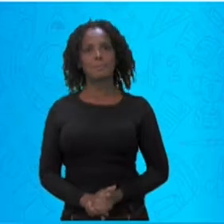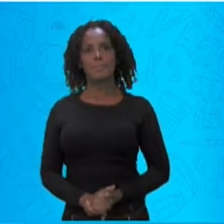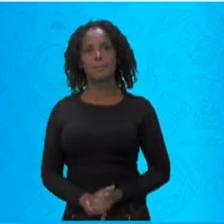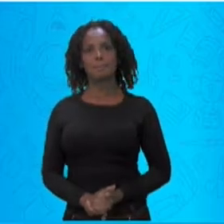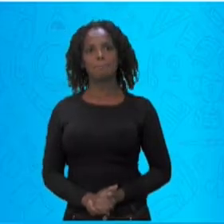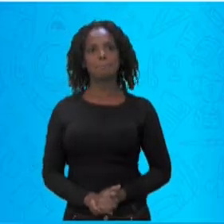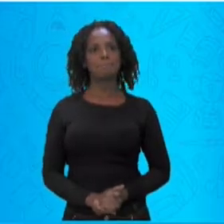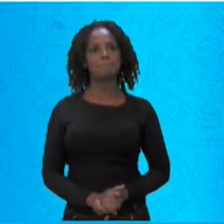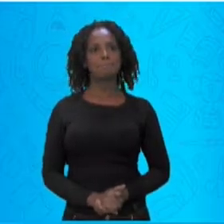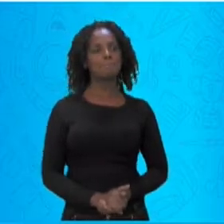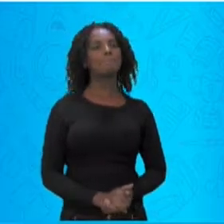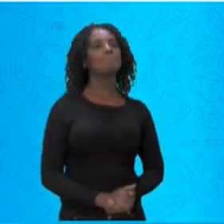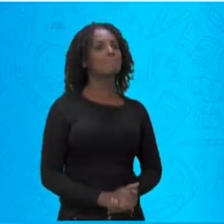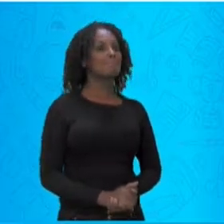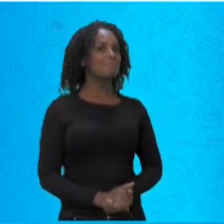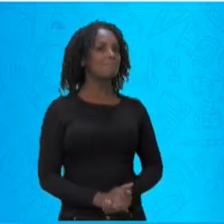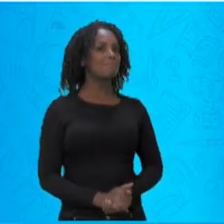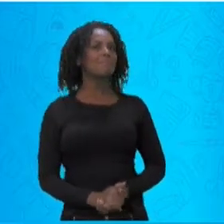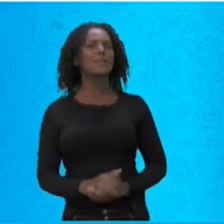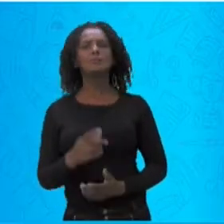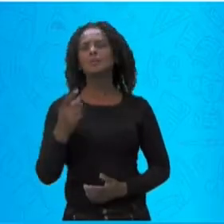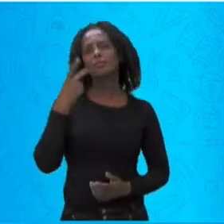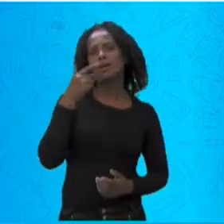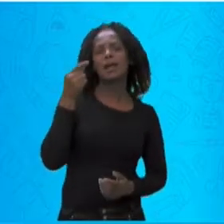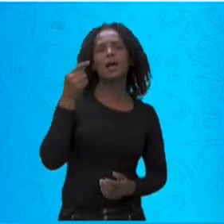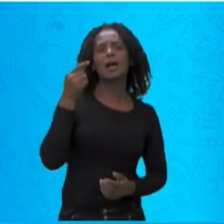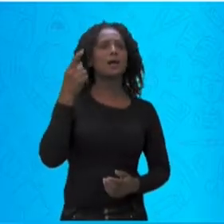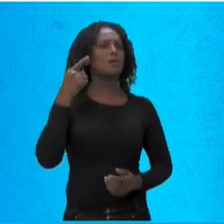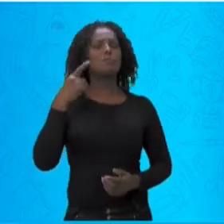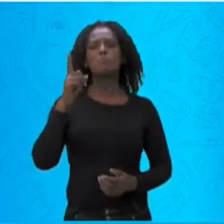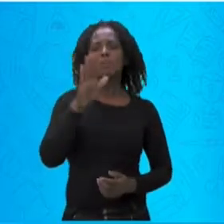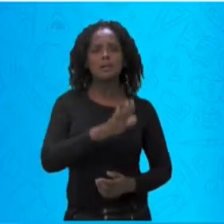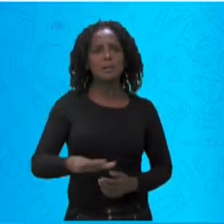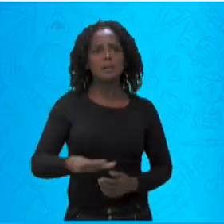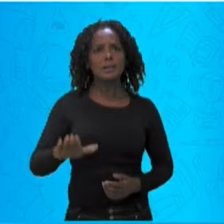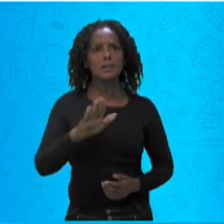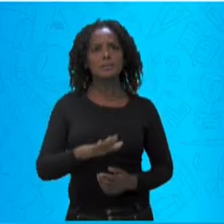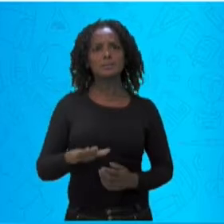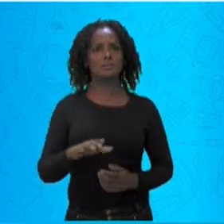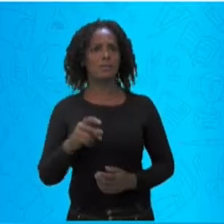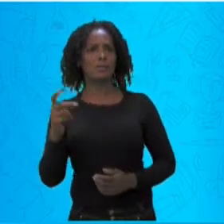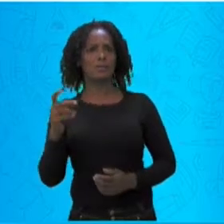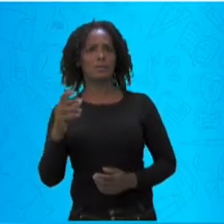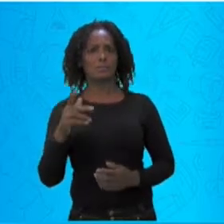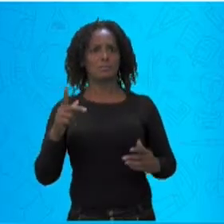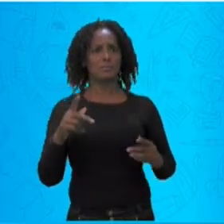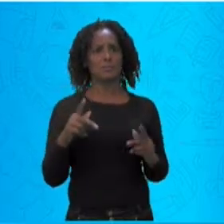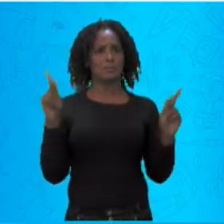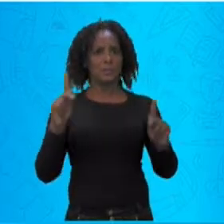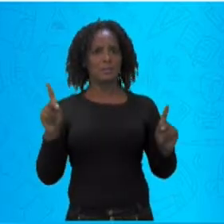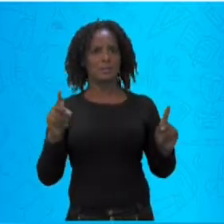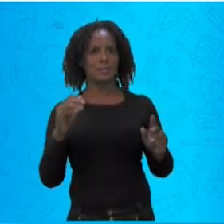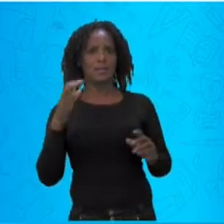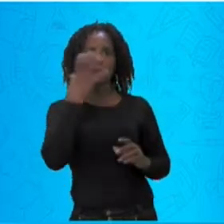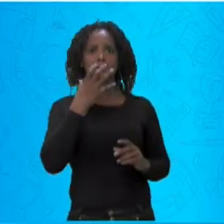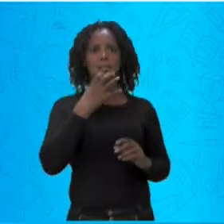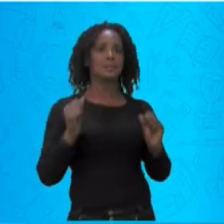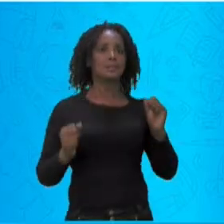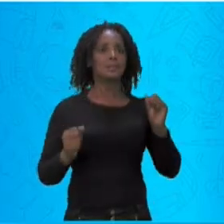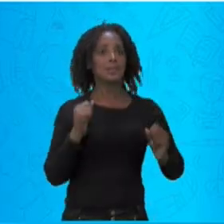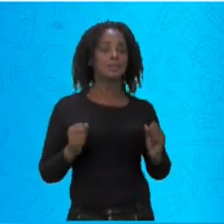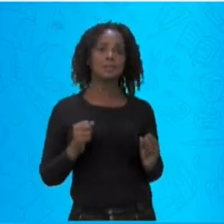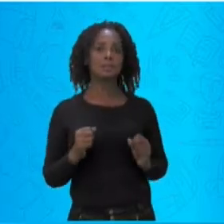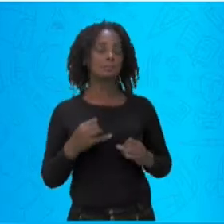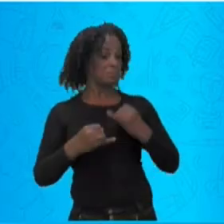E se eu falar assim, uma criança feliz canta, dança e se diverte muito. Não deu para entender direito,